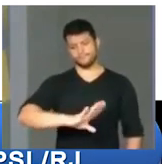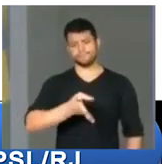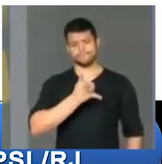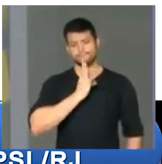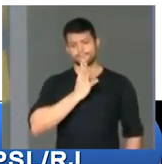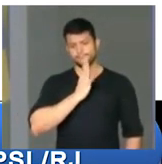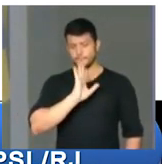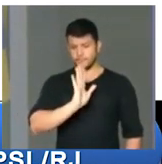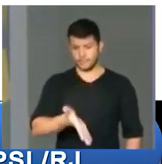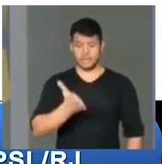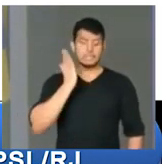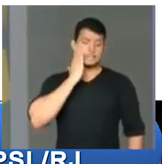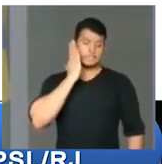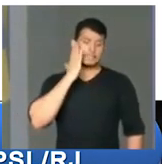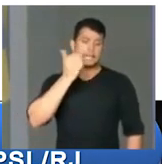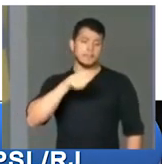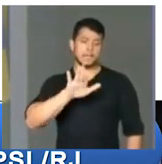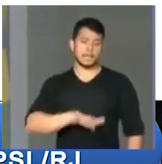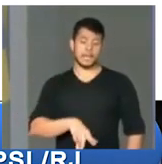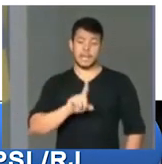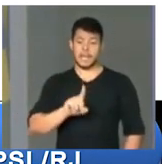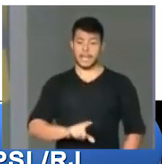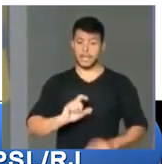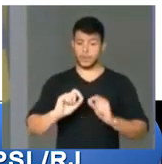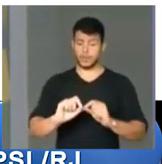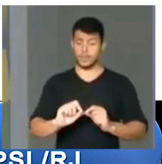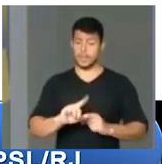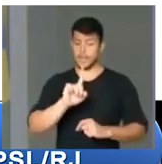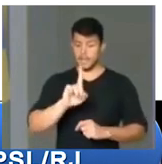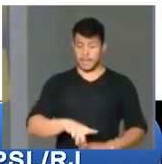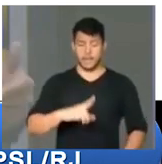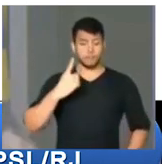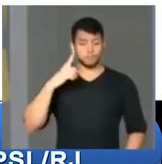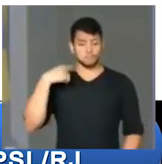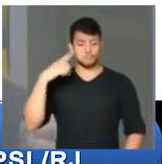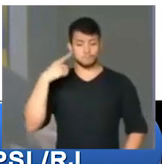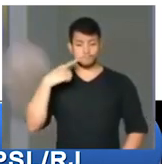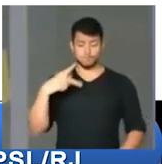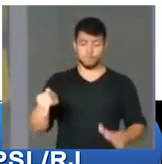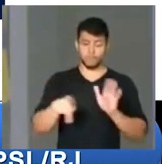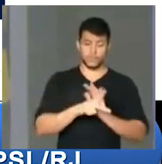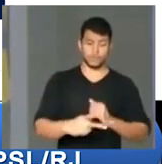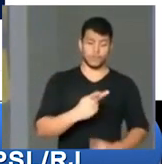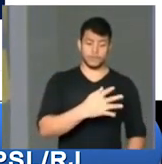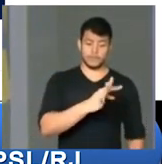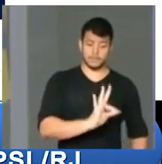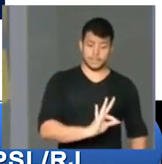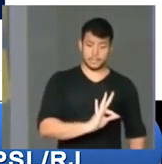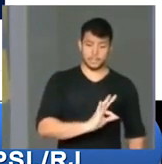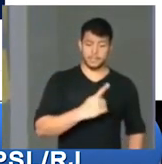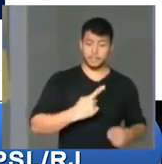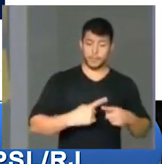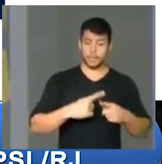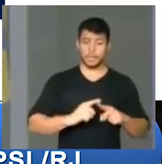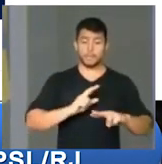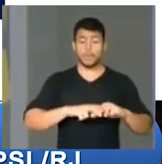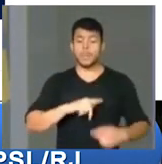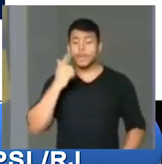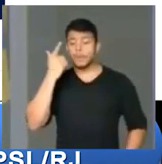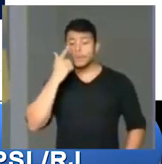casa, conhece esse senhor que é ligado ao PT e que recebeu recursos do PCC